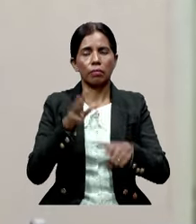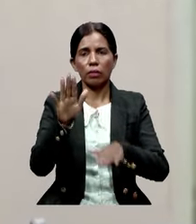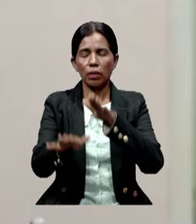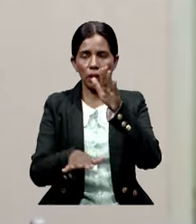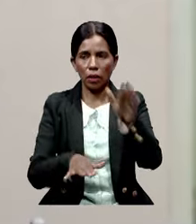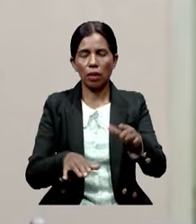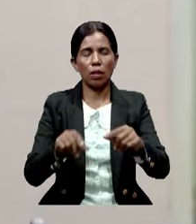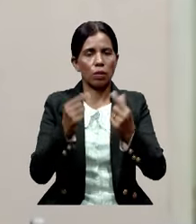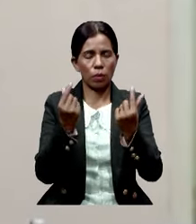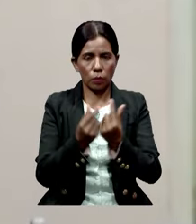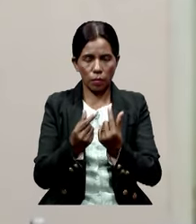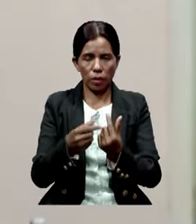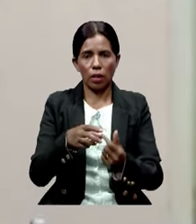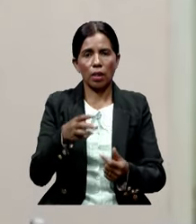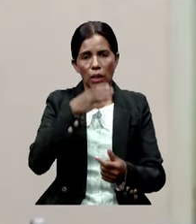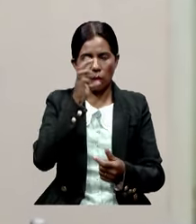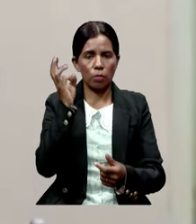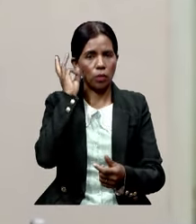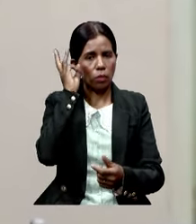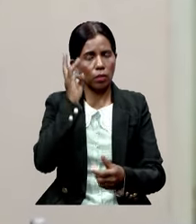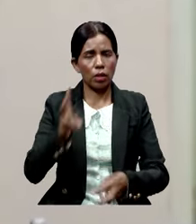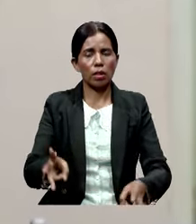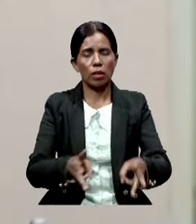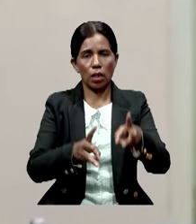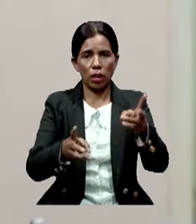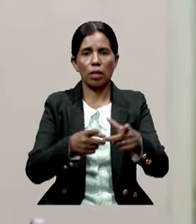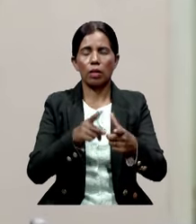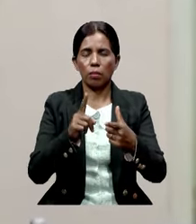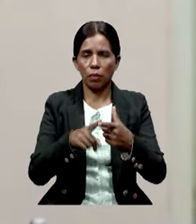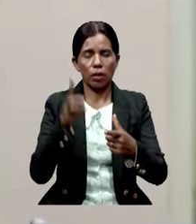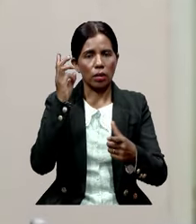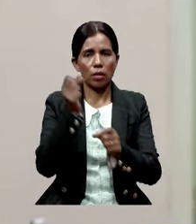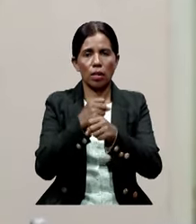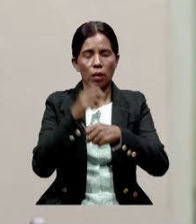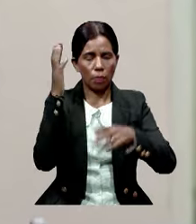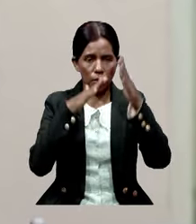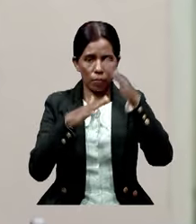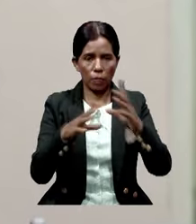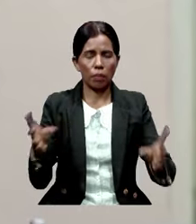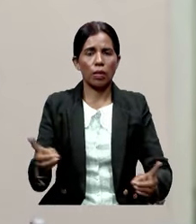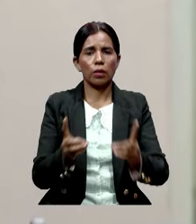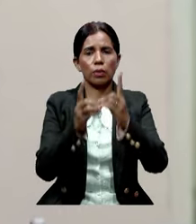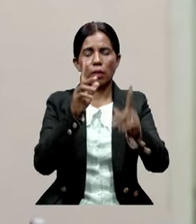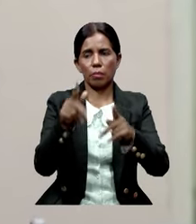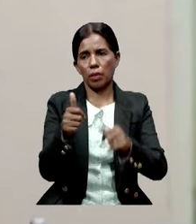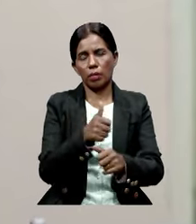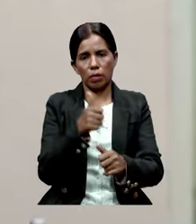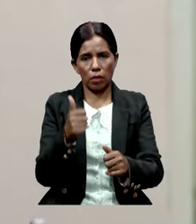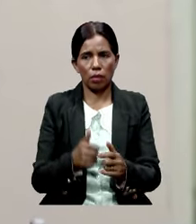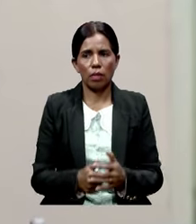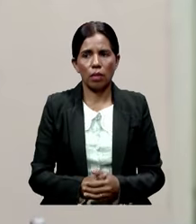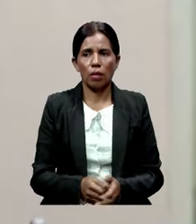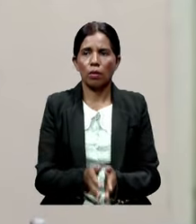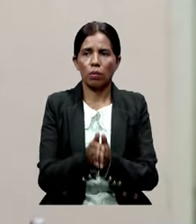grupo vai muito a estrada pública a fatem pública e que os mais lori halo problema a sobre a macelo e idane o